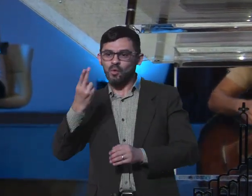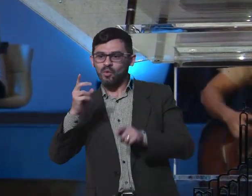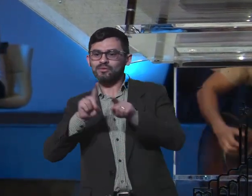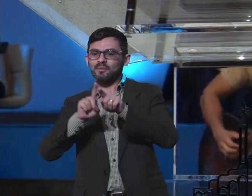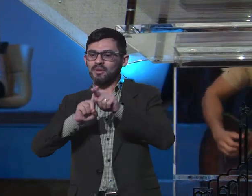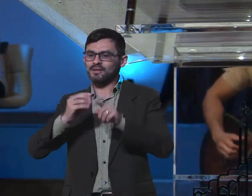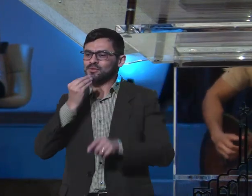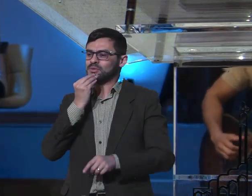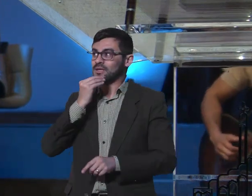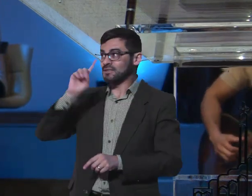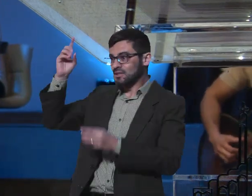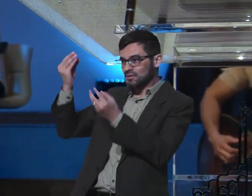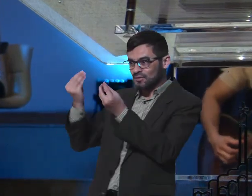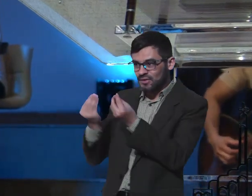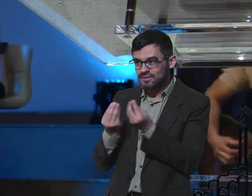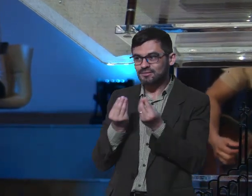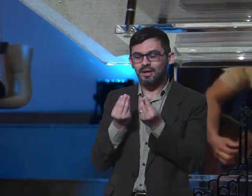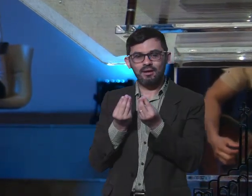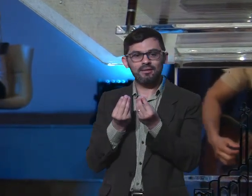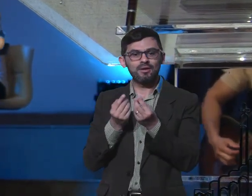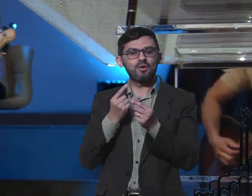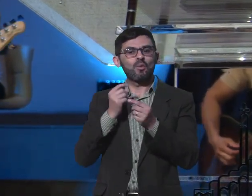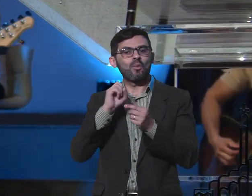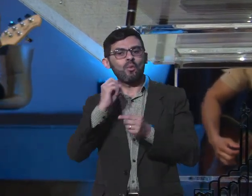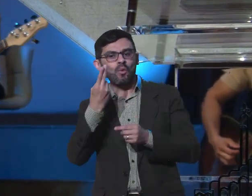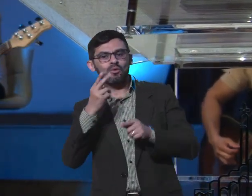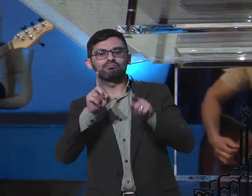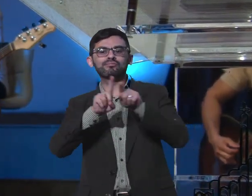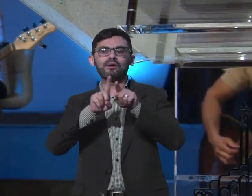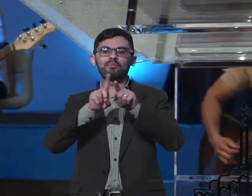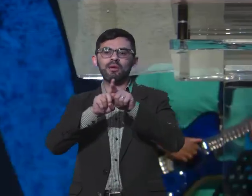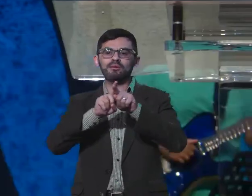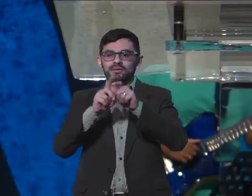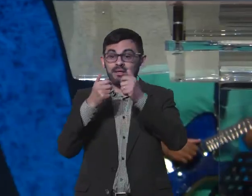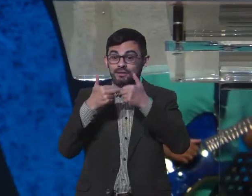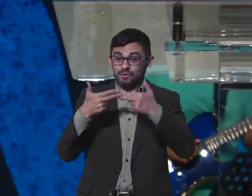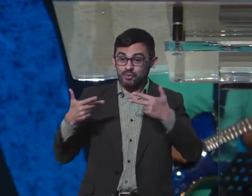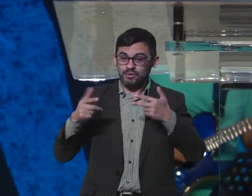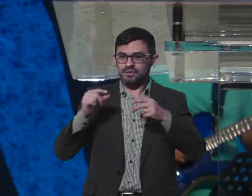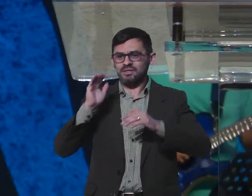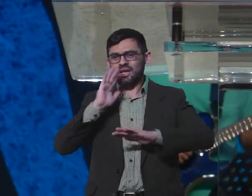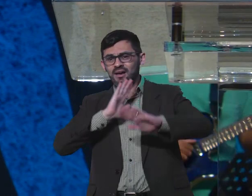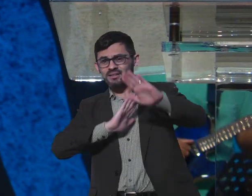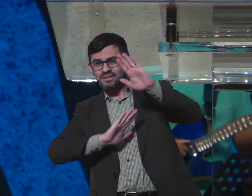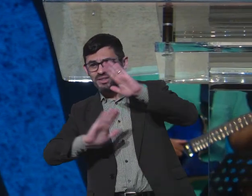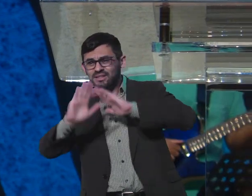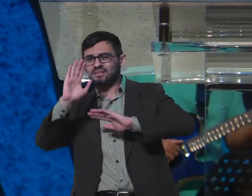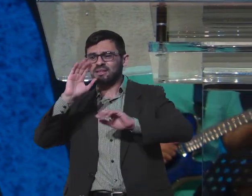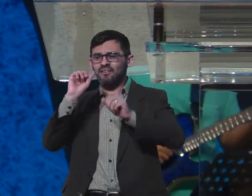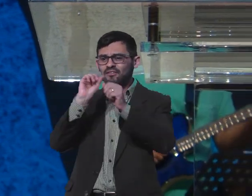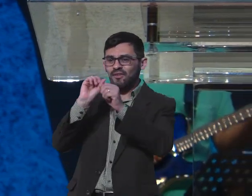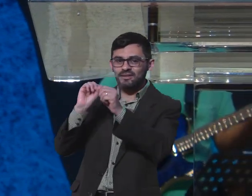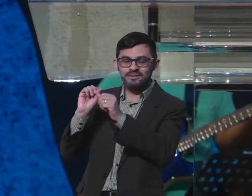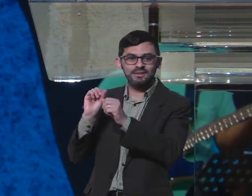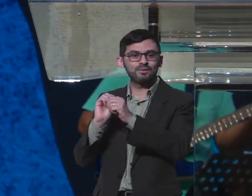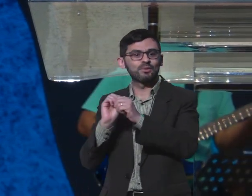que Deus vai te dar, ou quem sabe, aquilo que você está acumulando na